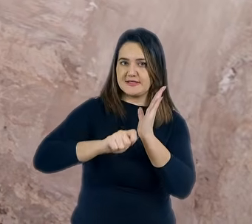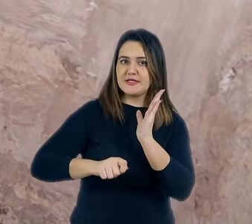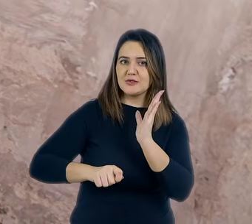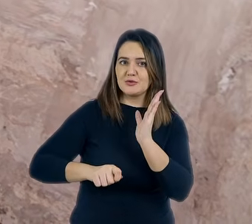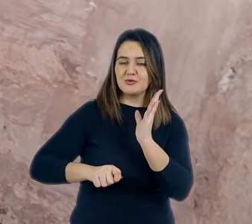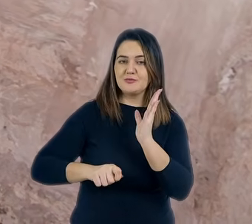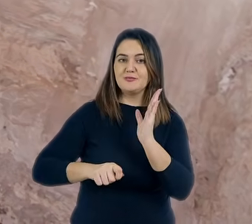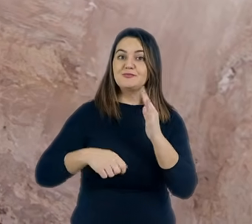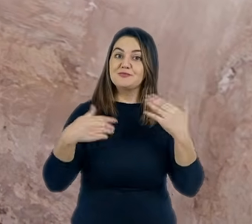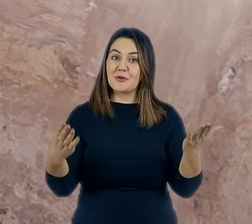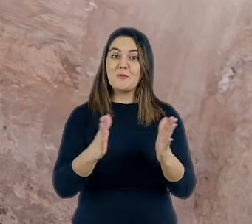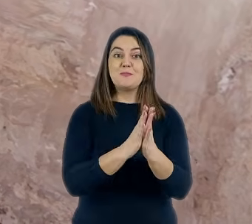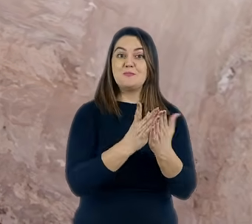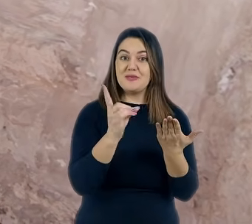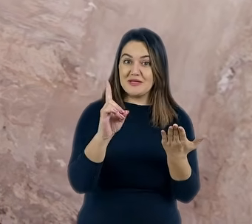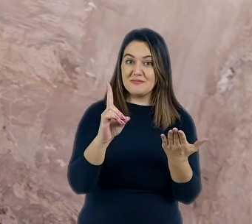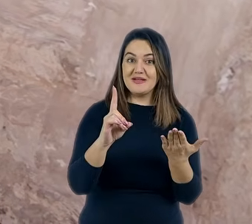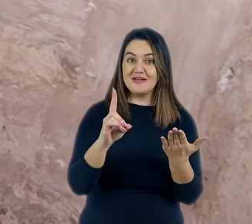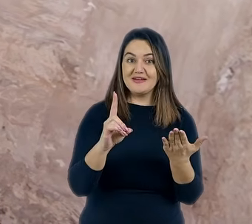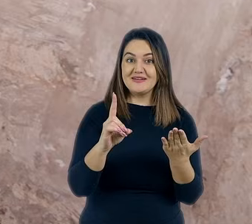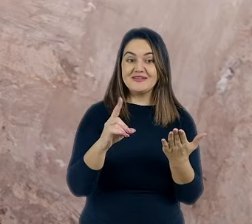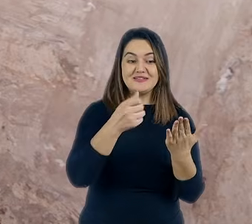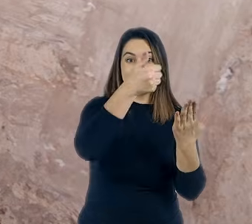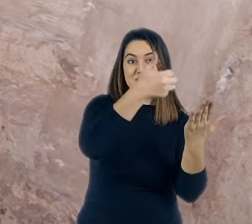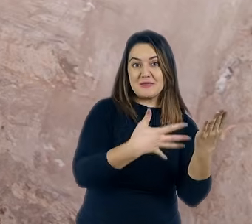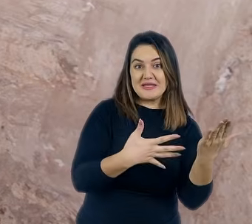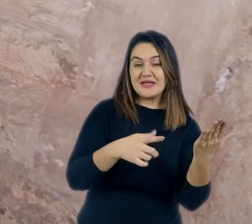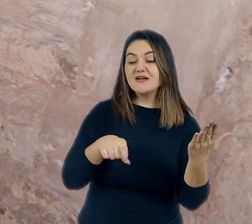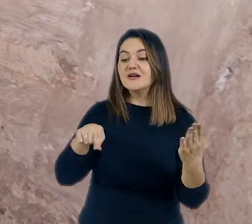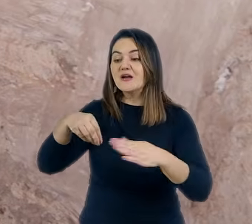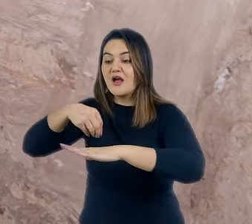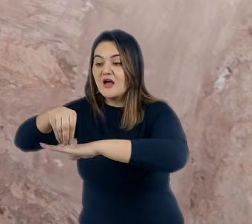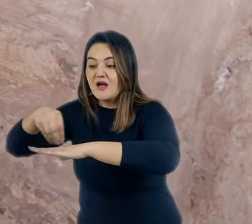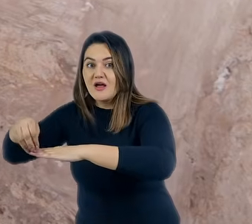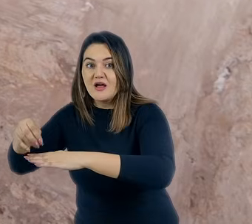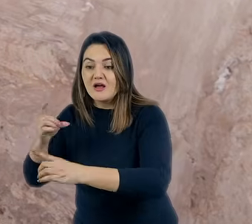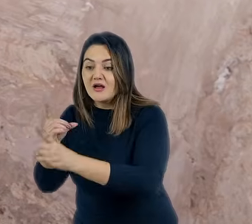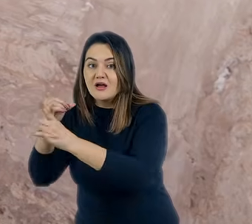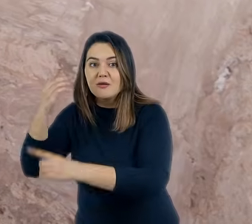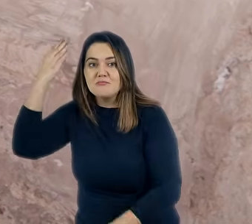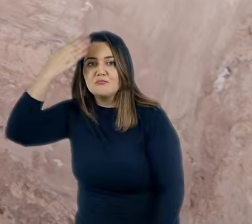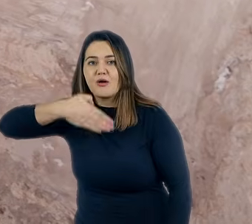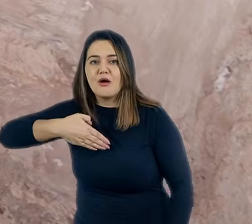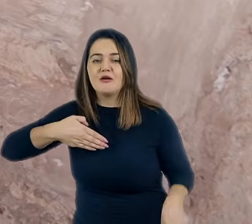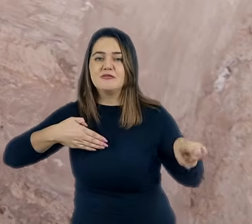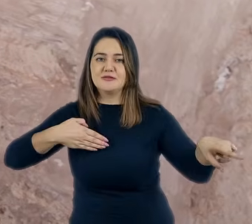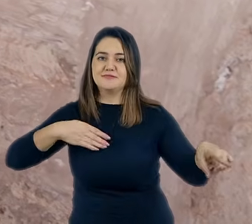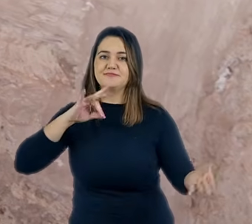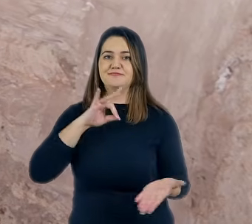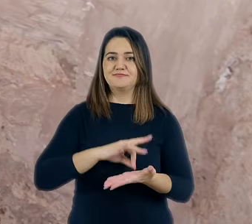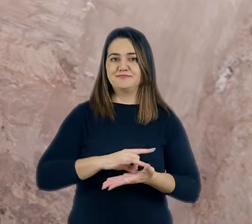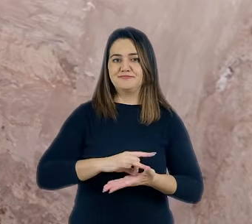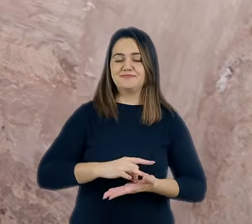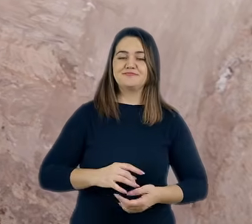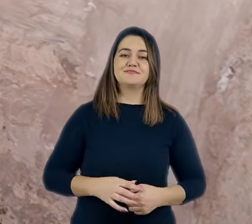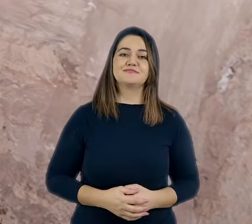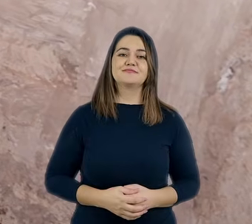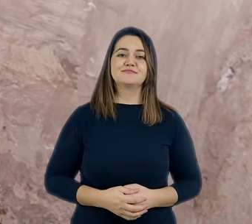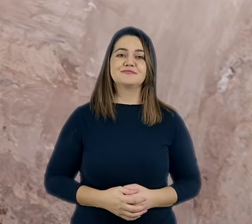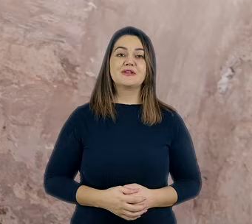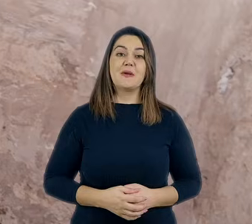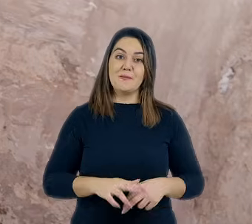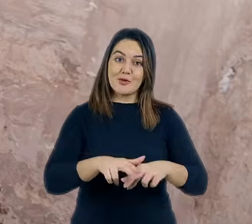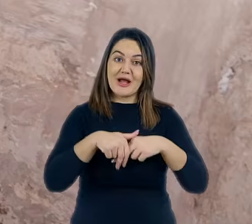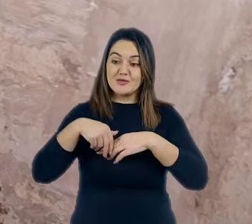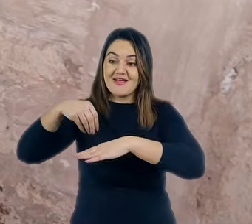percebeu? A Bíblia de um lado, o artefato do outro, um lançando luz no conteúdo do seguinte.